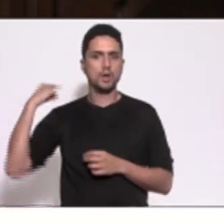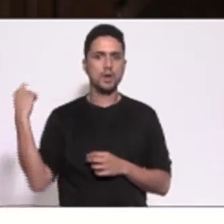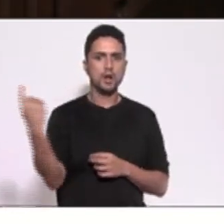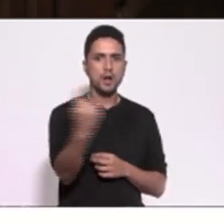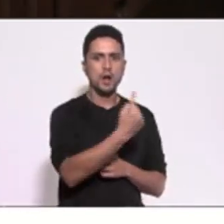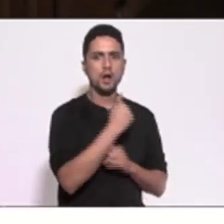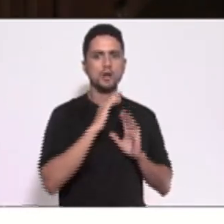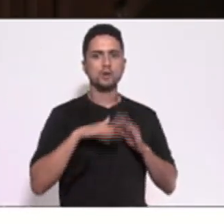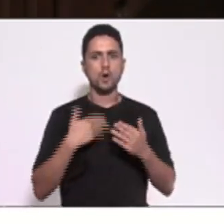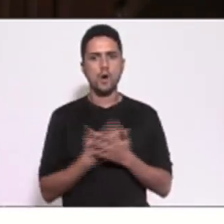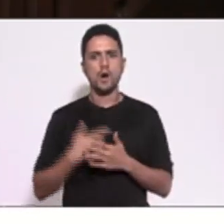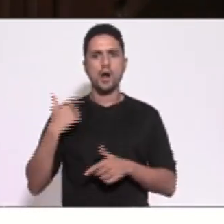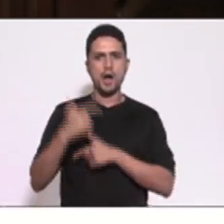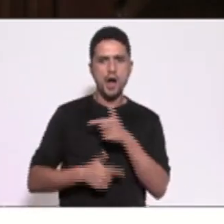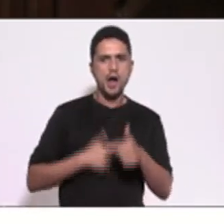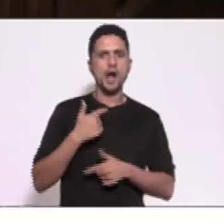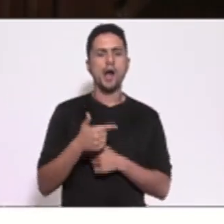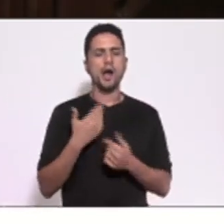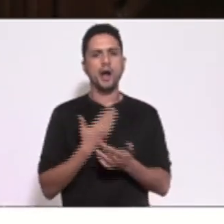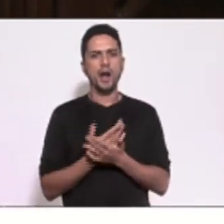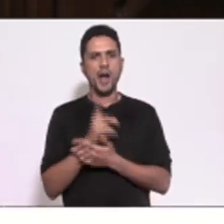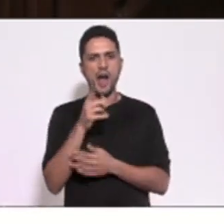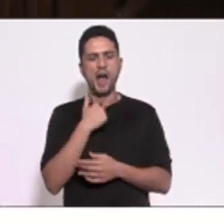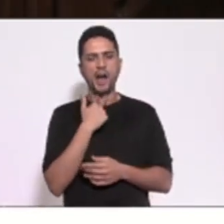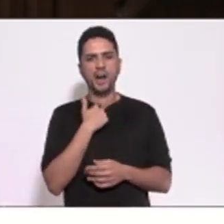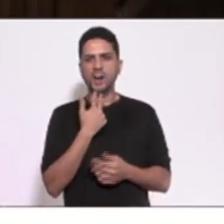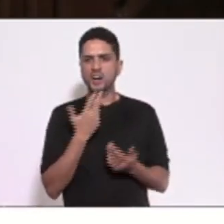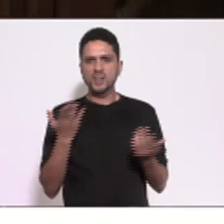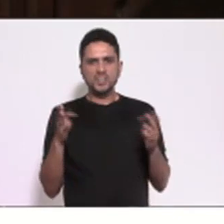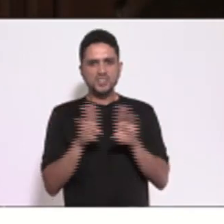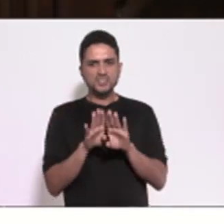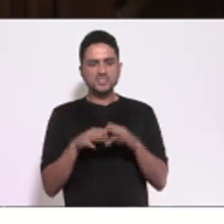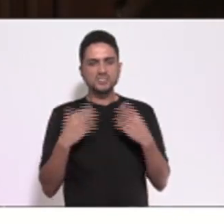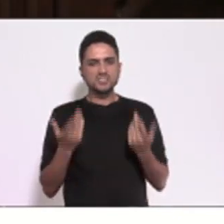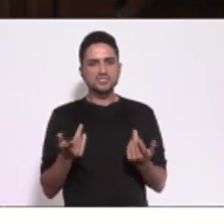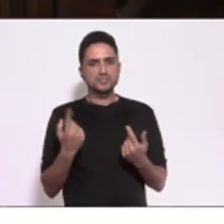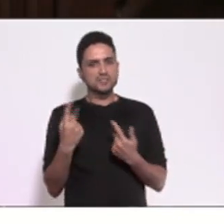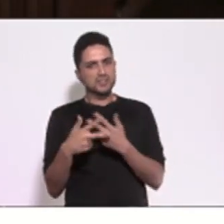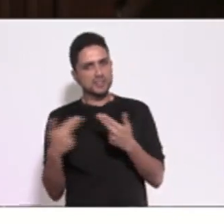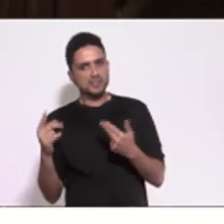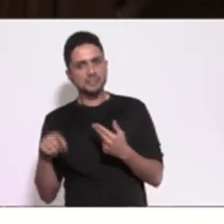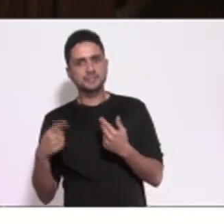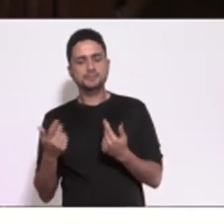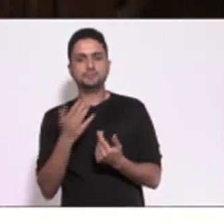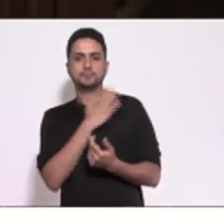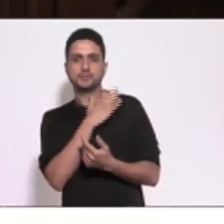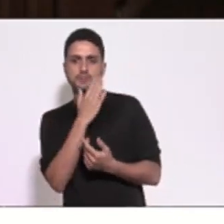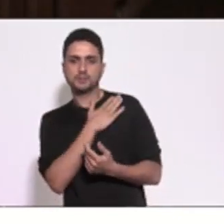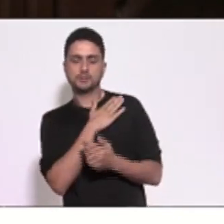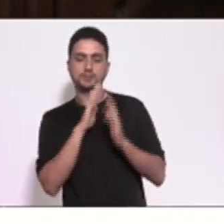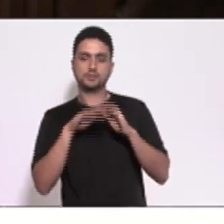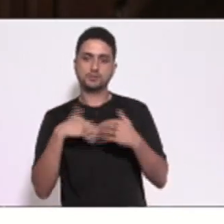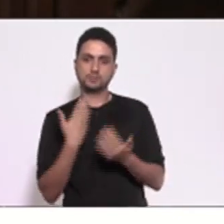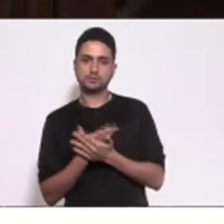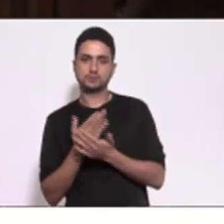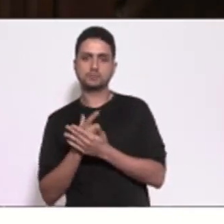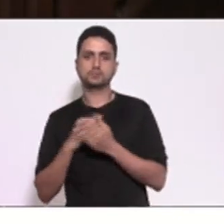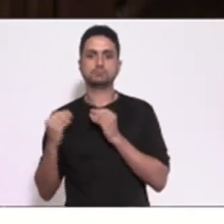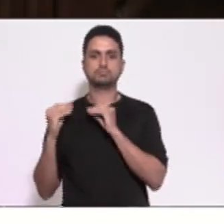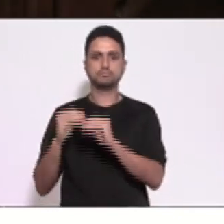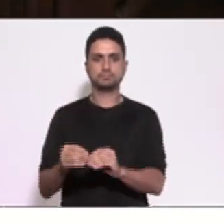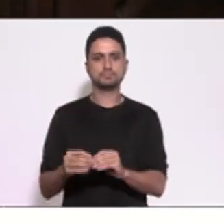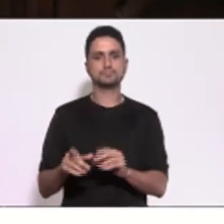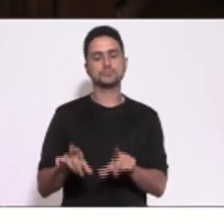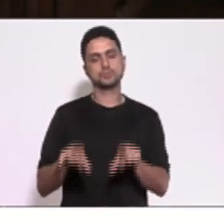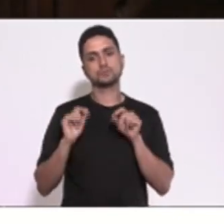e trabalhando e estudando no colégio, não tinha por que fechá-lo. Então, uma coisa são as corporações militares que decidem,